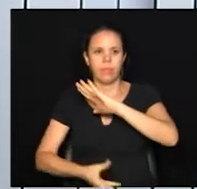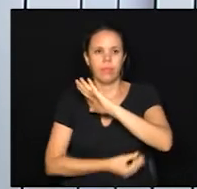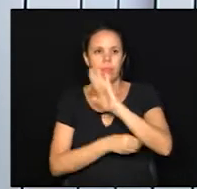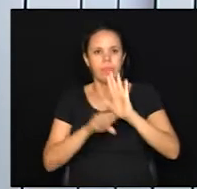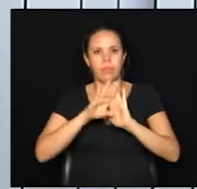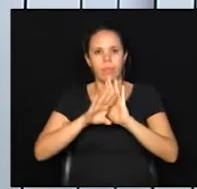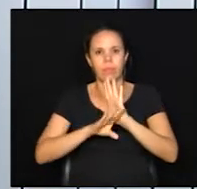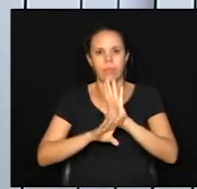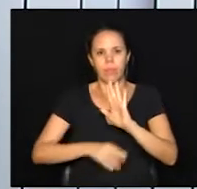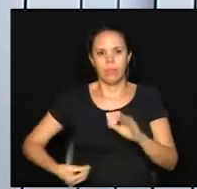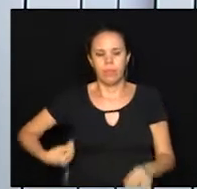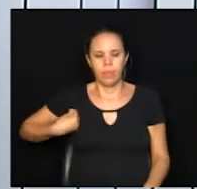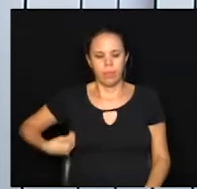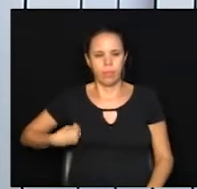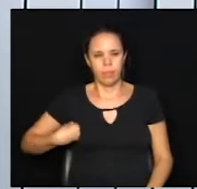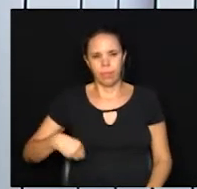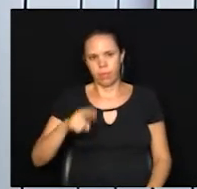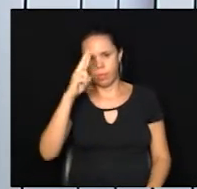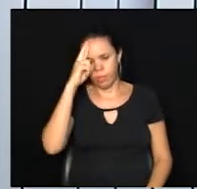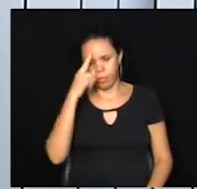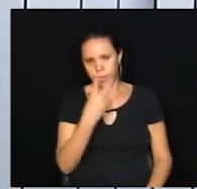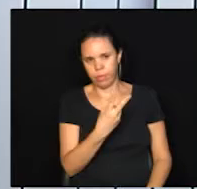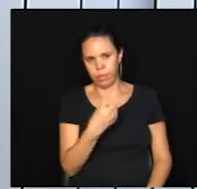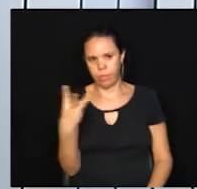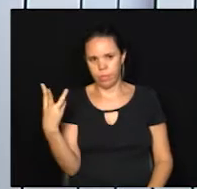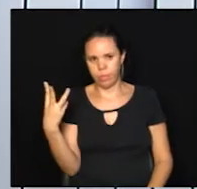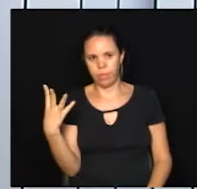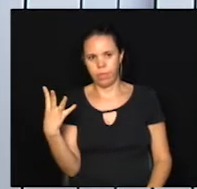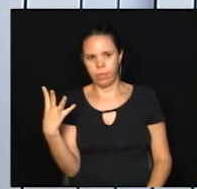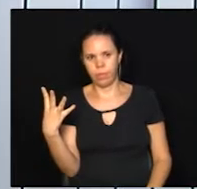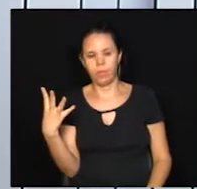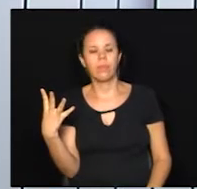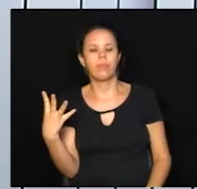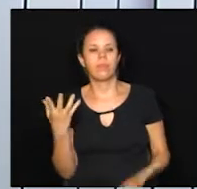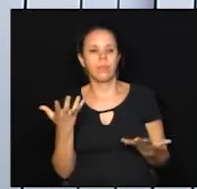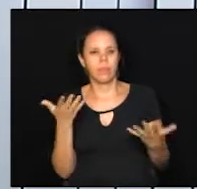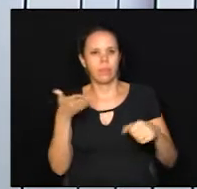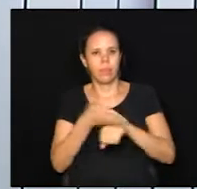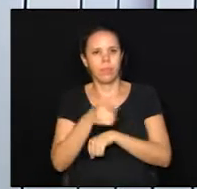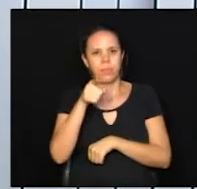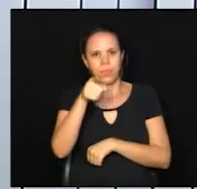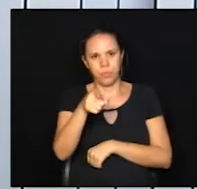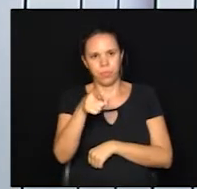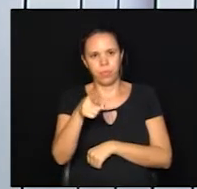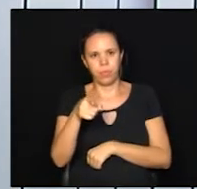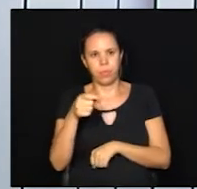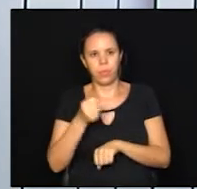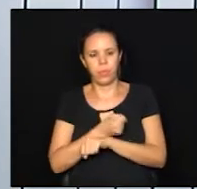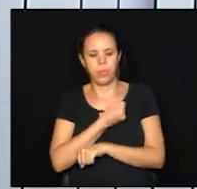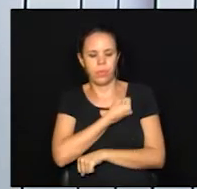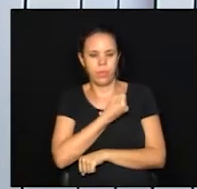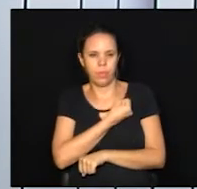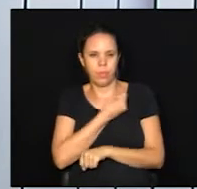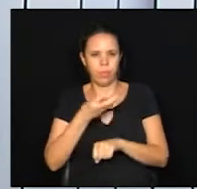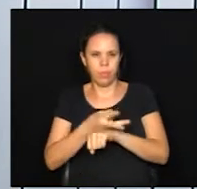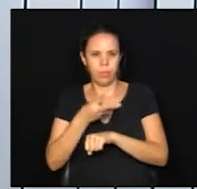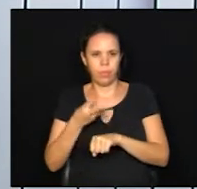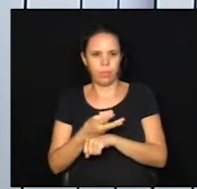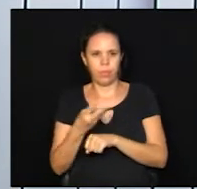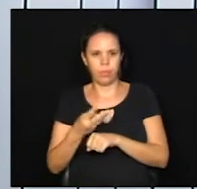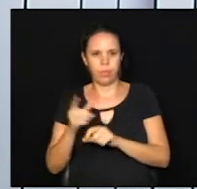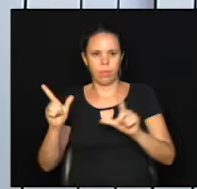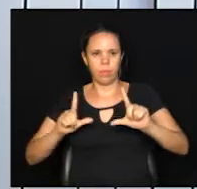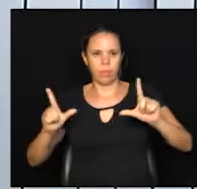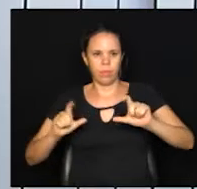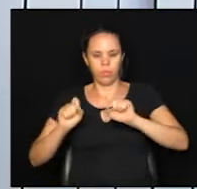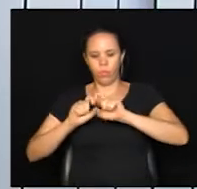Total ao vivo, em 12h24. Eu quero a sua participação através do número do nosso WhatsApp, que já está aqui